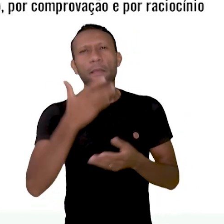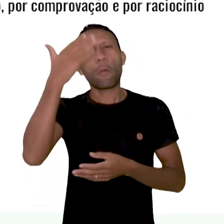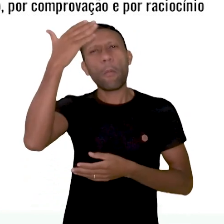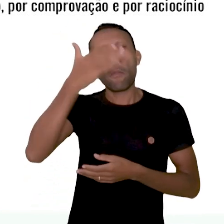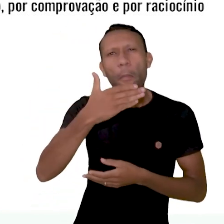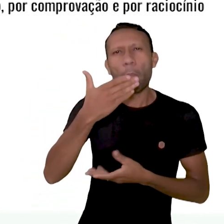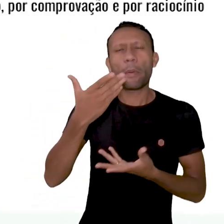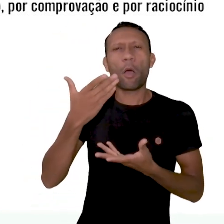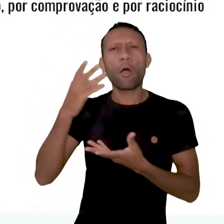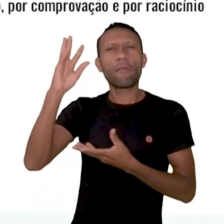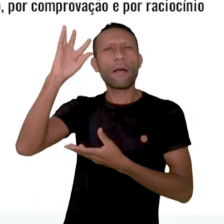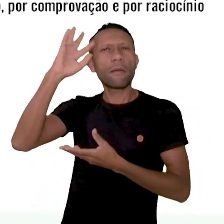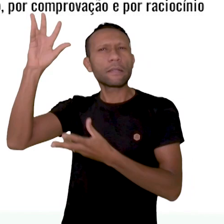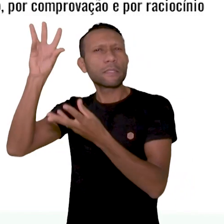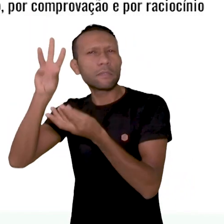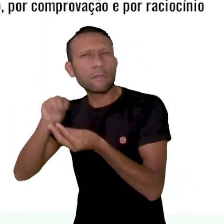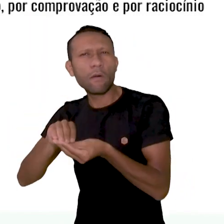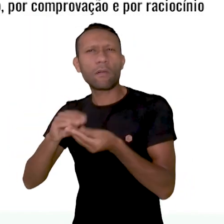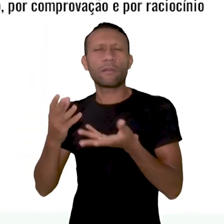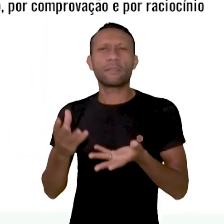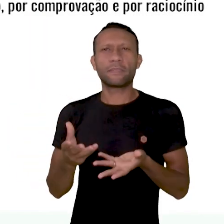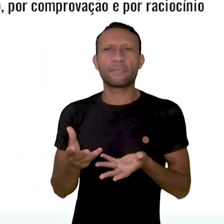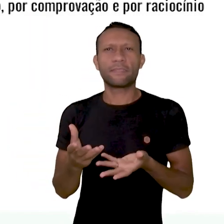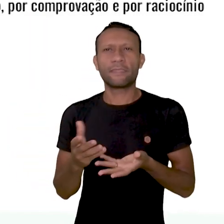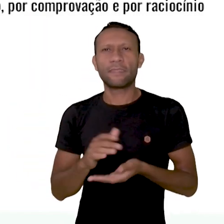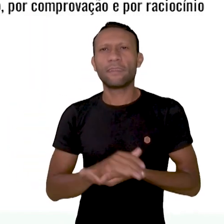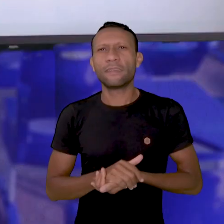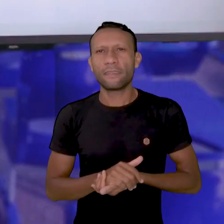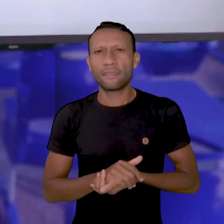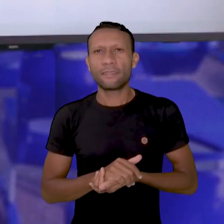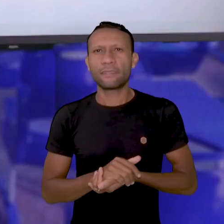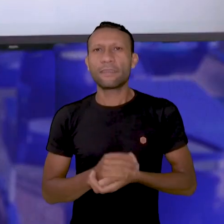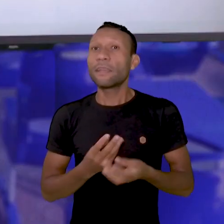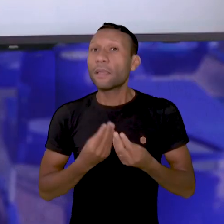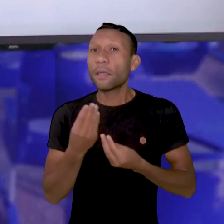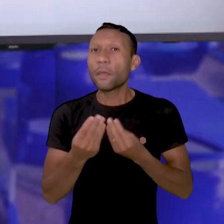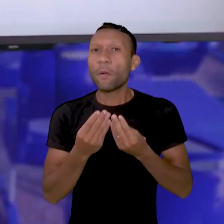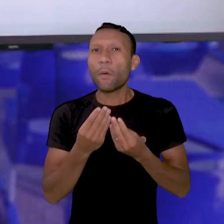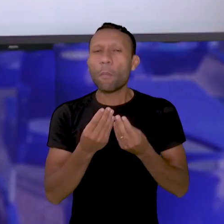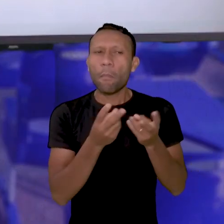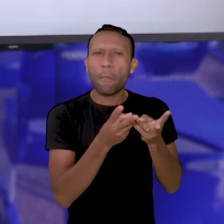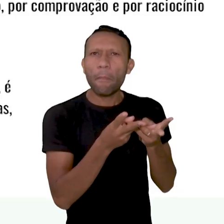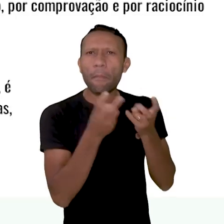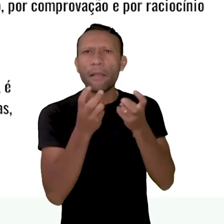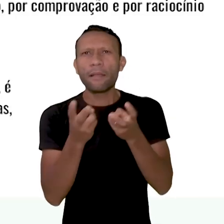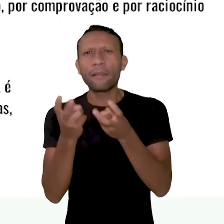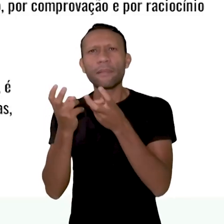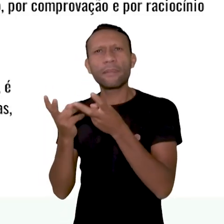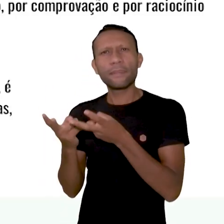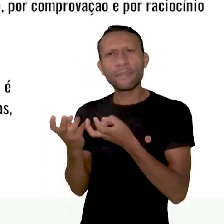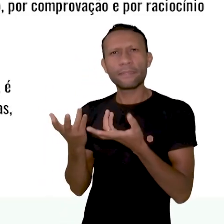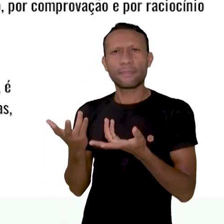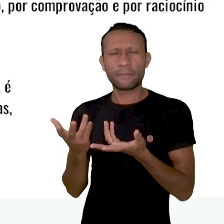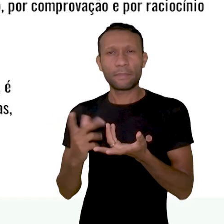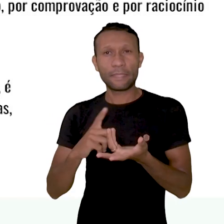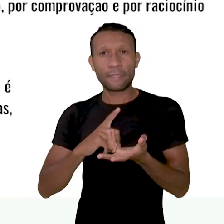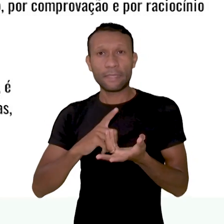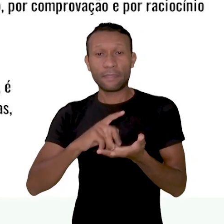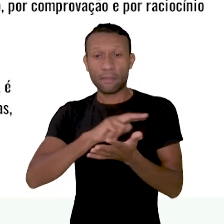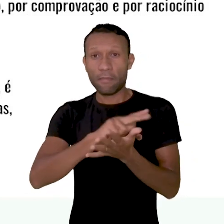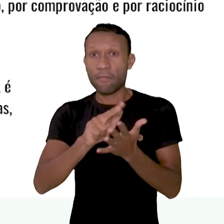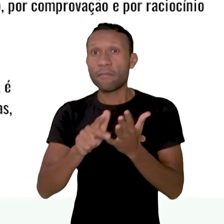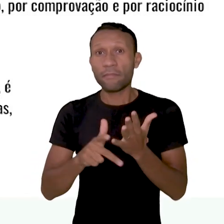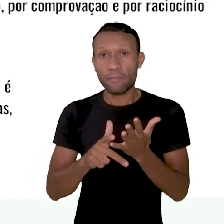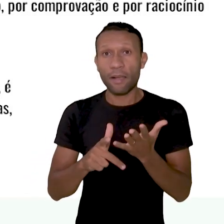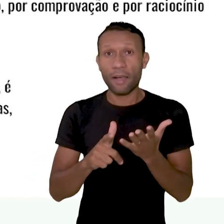comprovação e por raciocínio lógico, certo? E como identificar? Através de componentes essenciais em cada